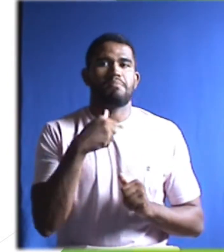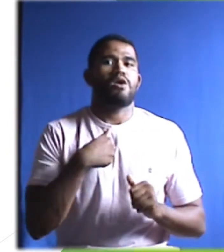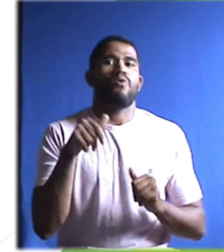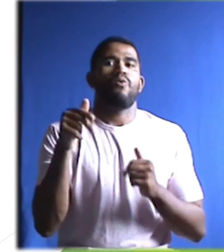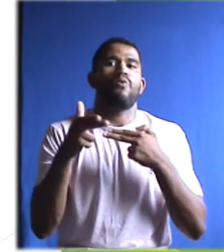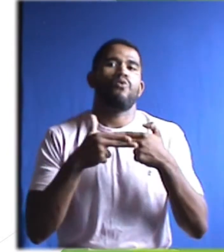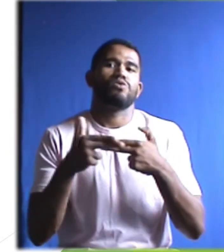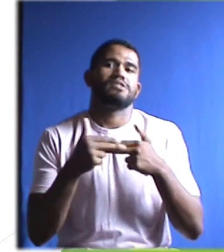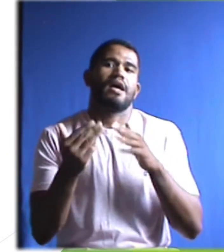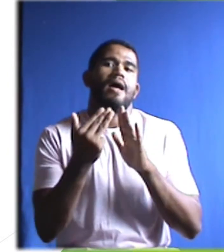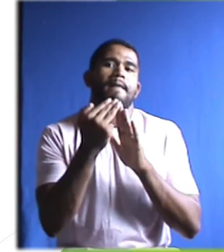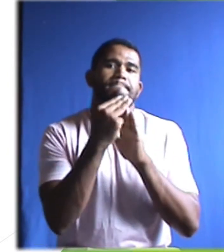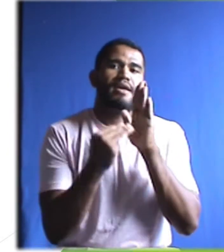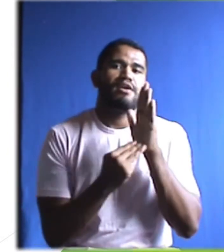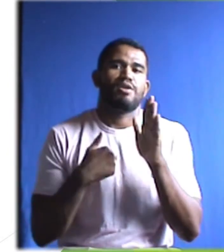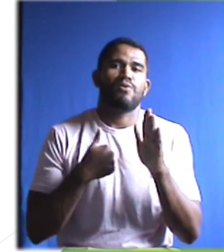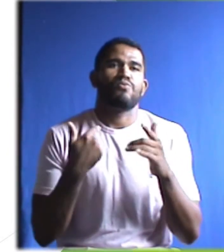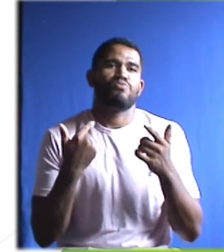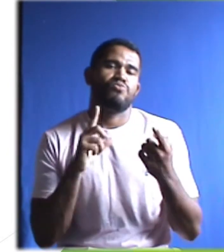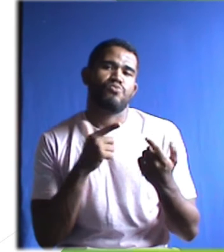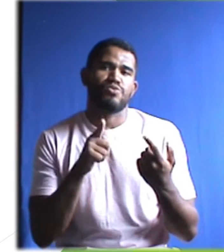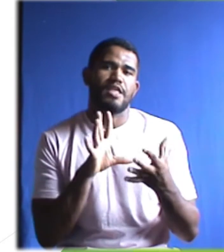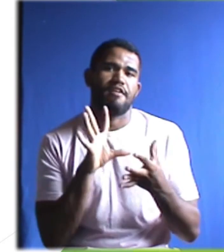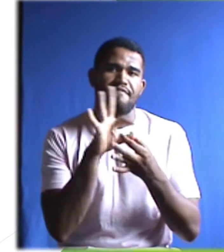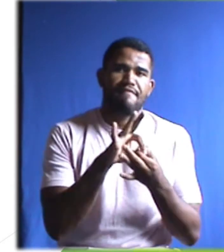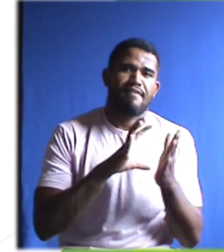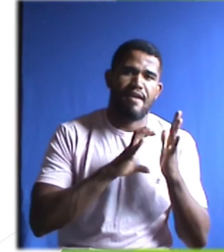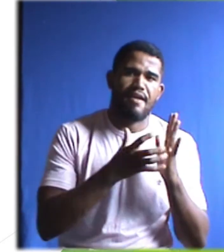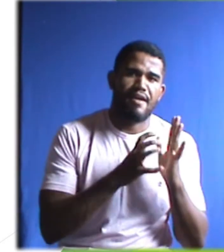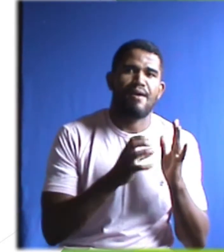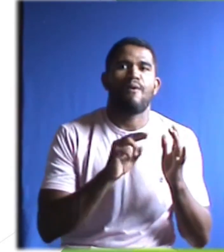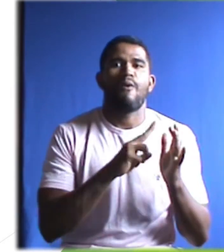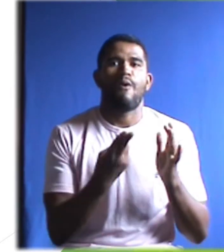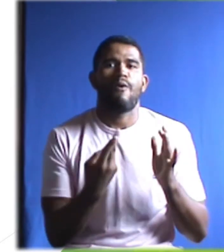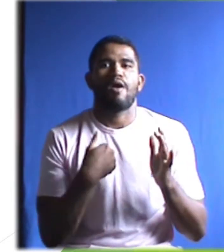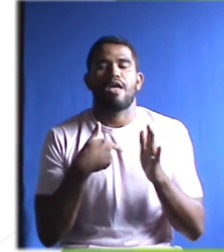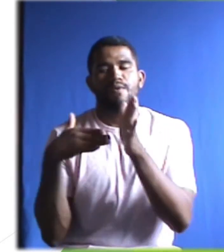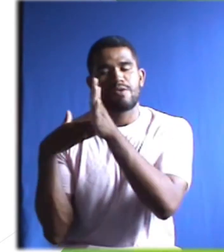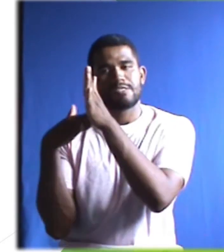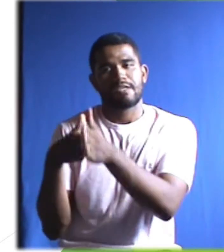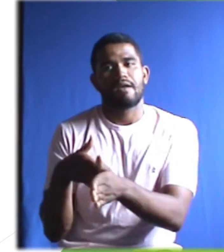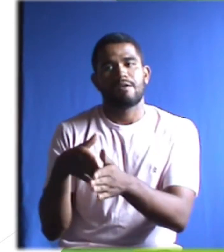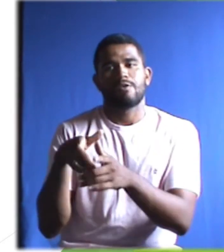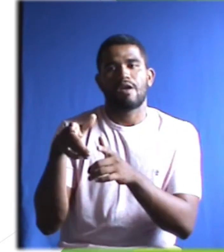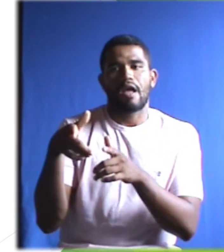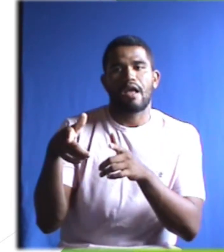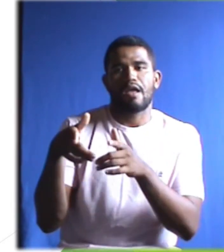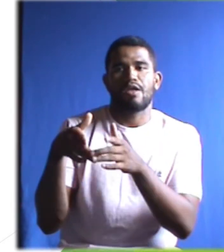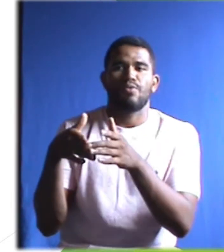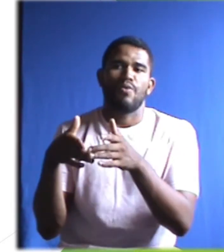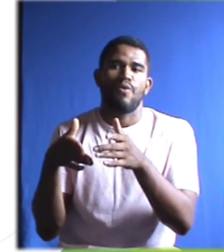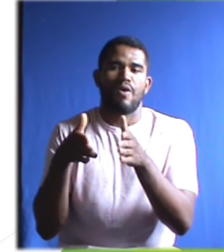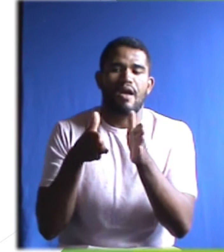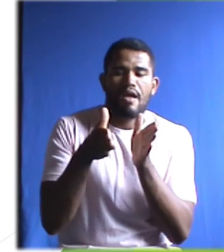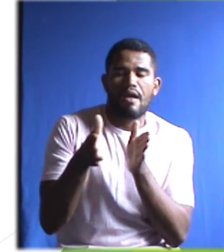mais neutra, que se eu utilizar esse método não vou estar sendo partidário ou sendo